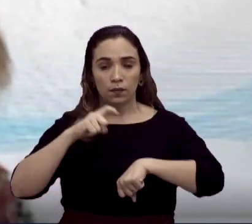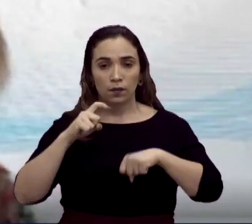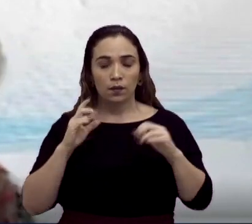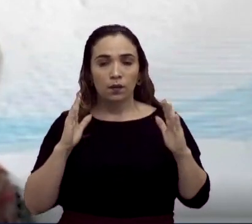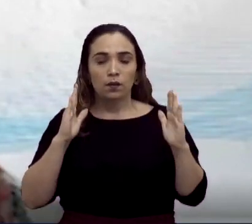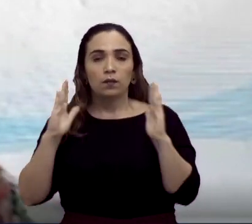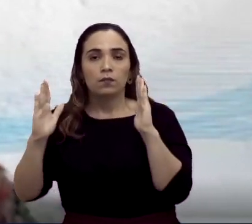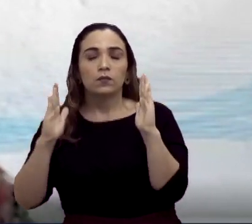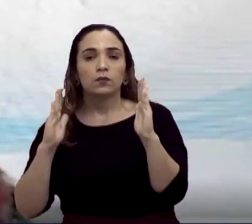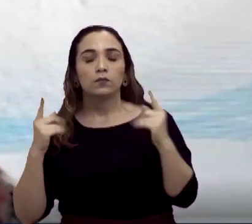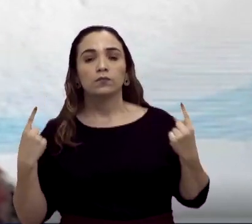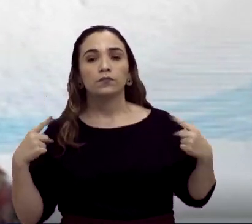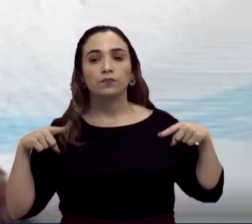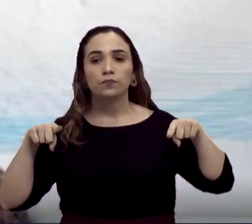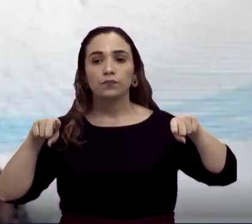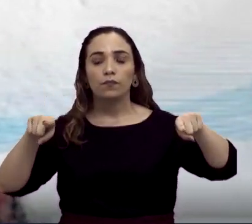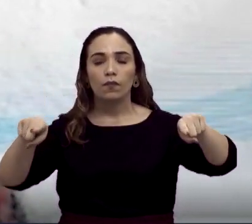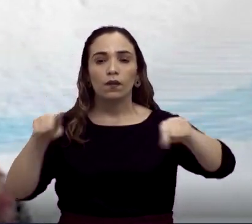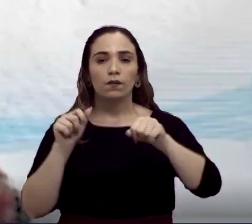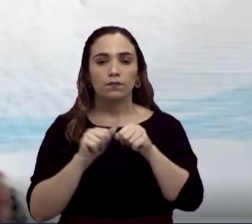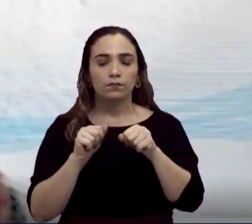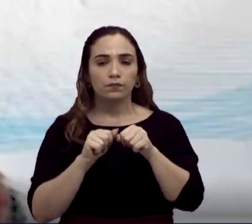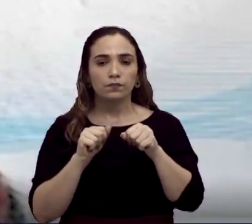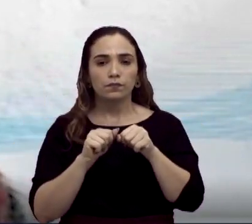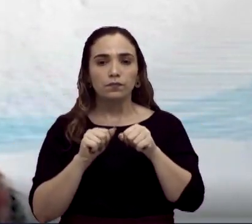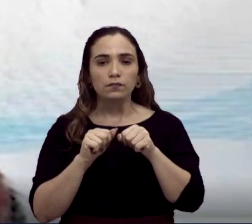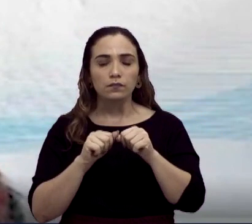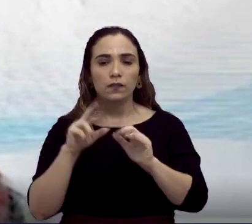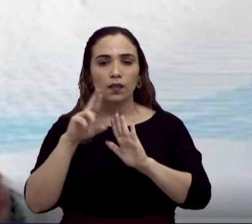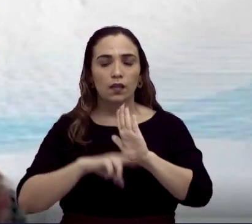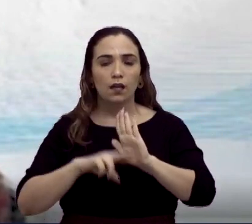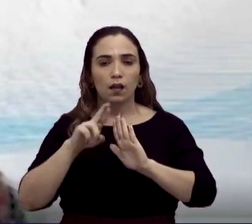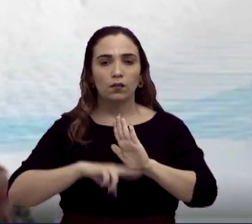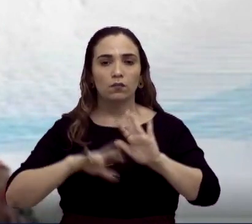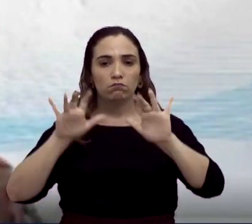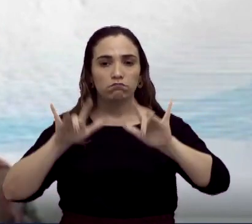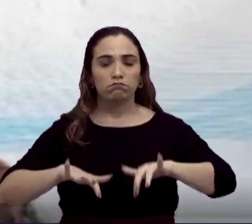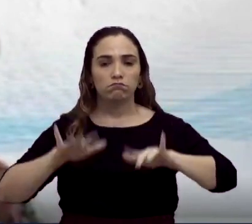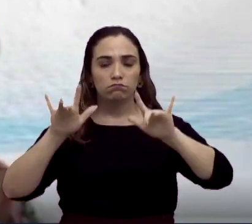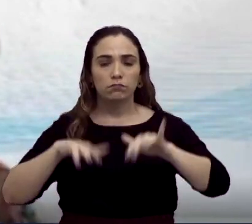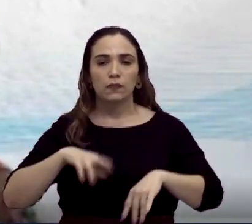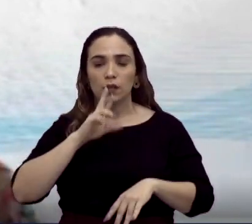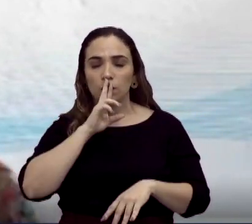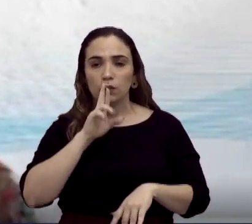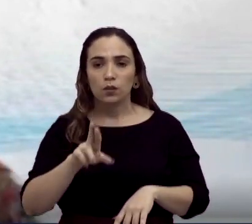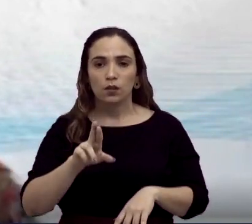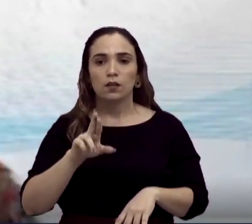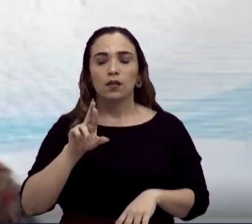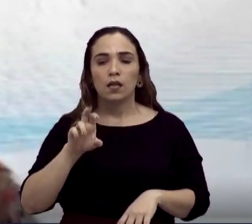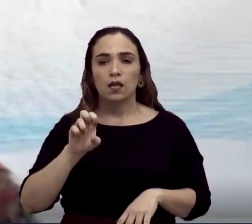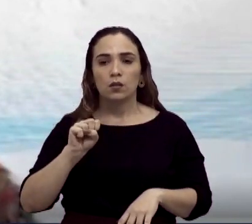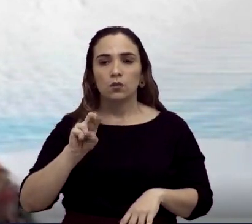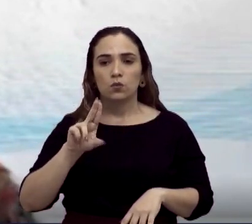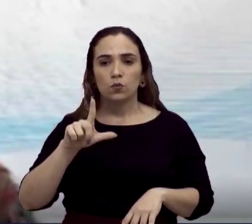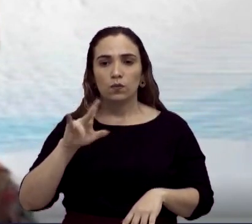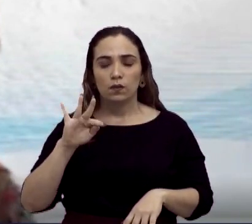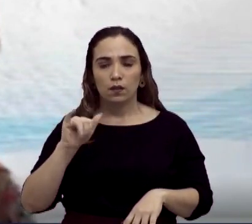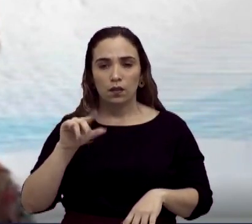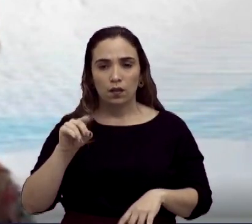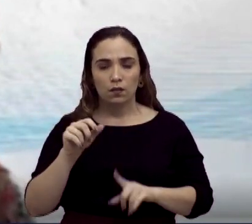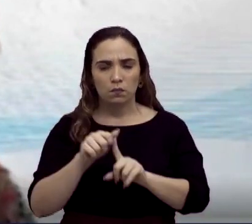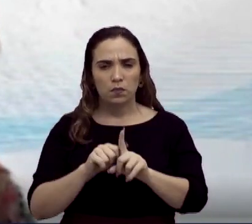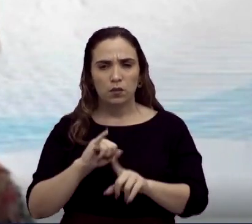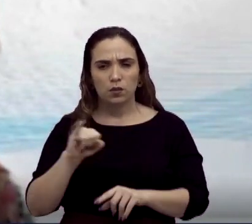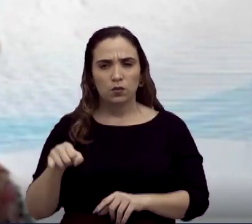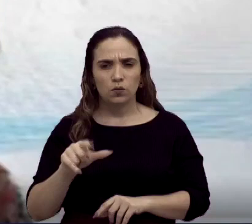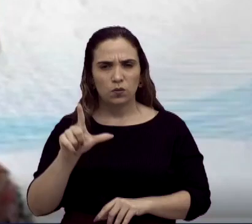está paralelamente fazendo o nosso relatório de resultados, né? Então, assim, acho que julho, né, que